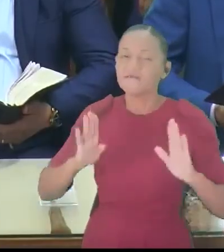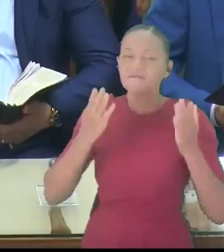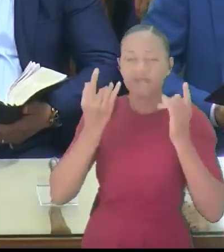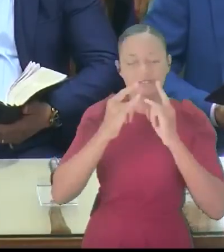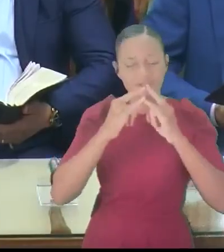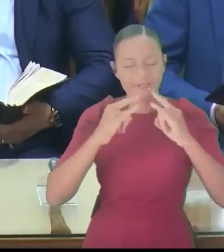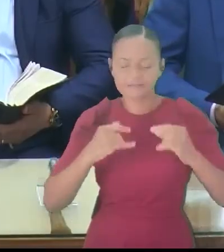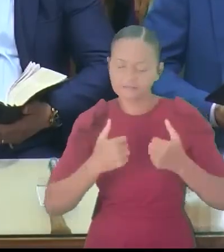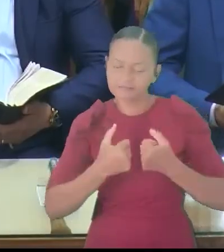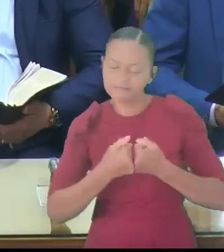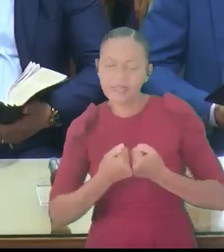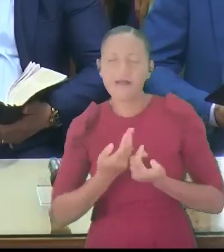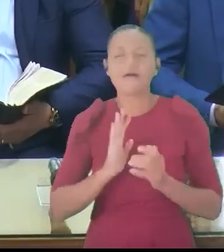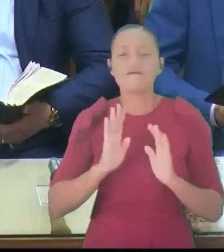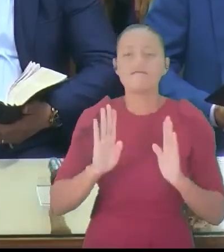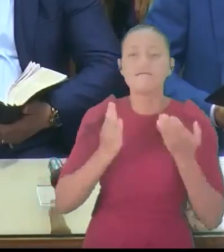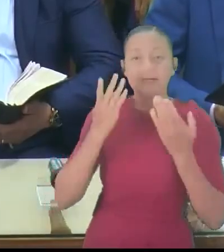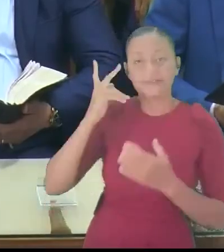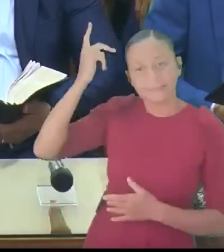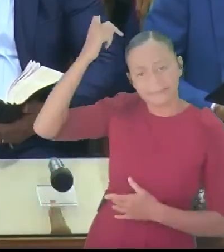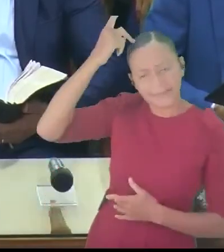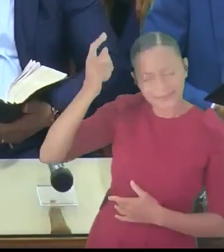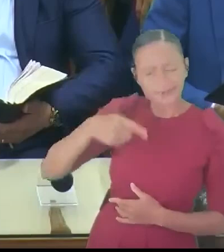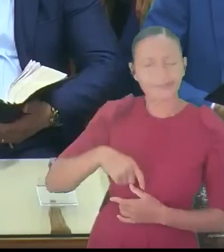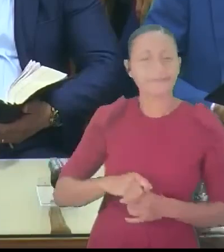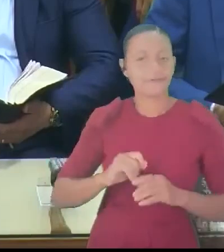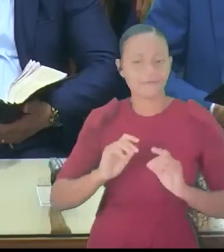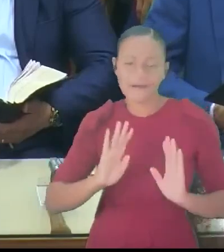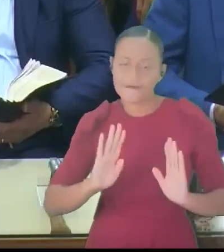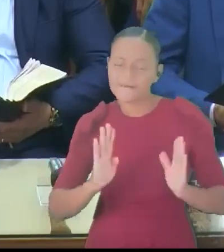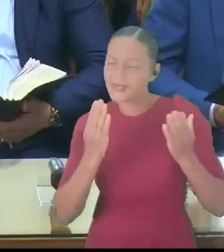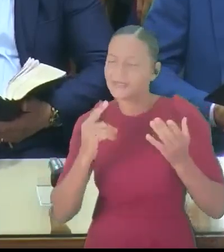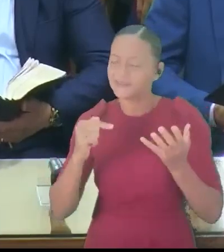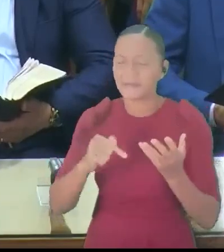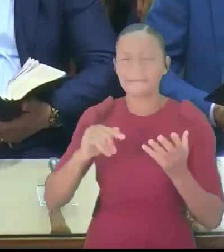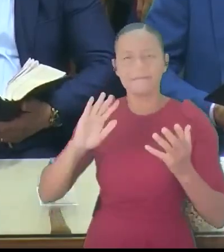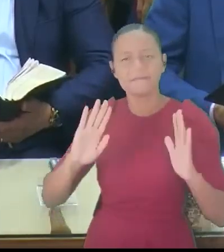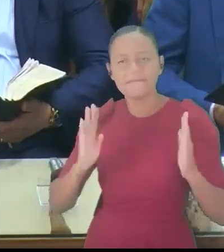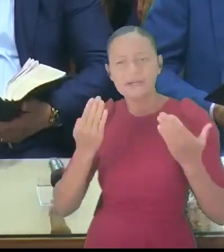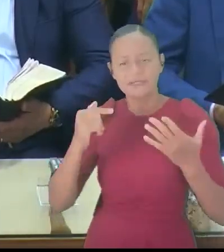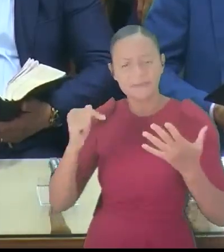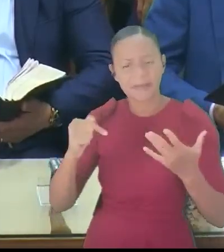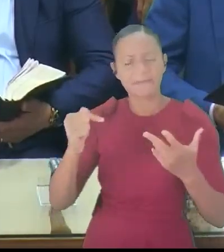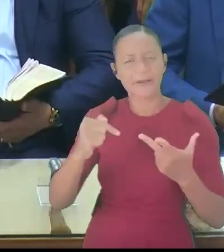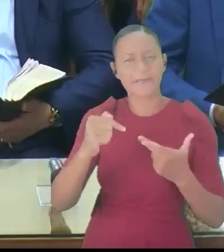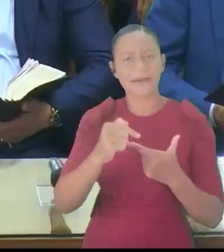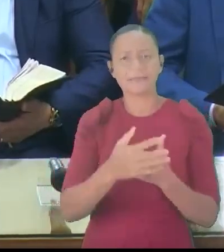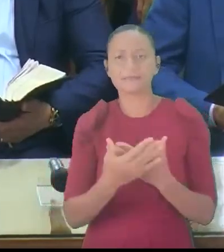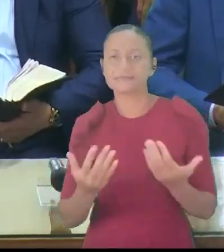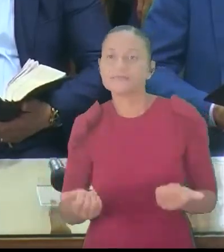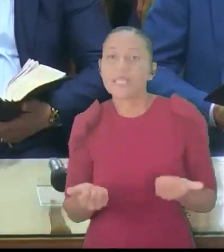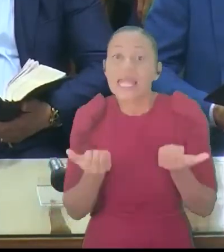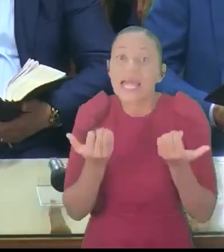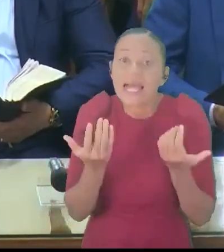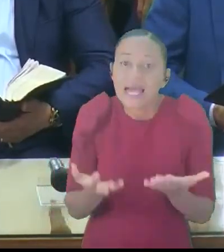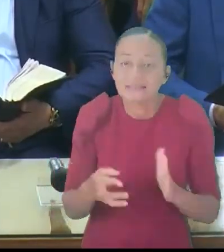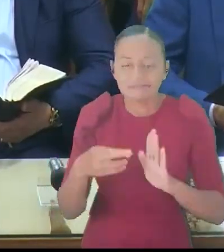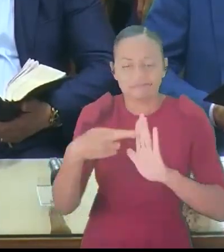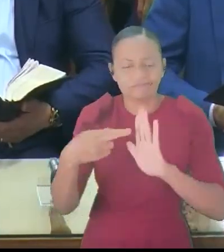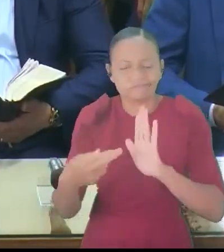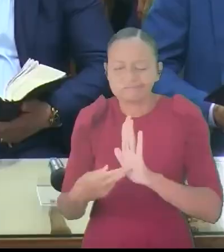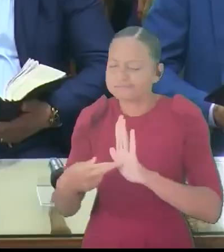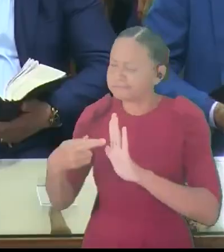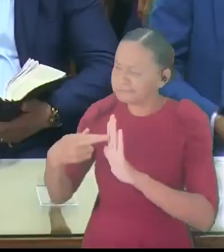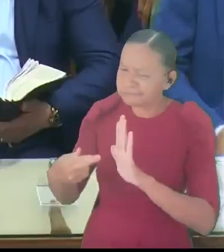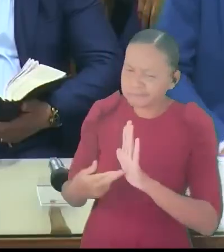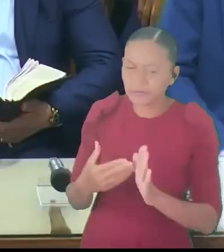tabernáculo, festa de Pentecostes. Foi assim ou não foi? Festa disso, festa daquilo. Trouxe as regras